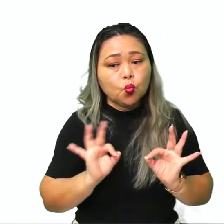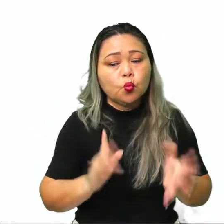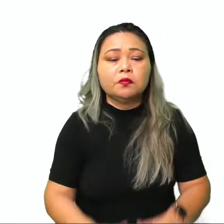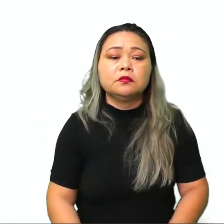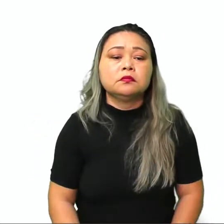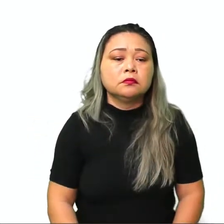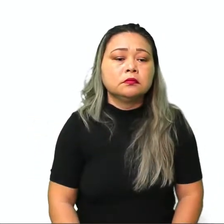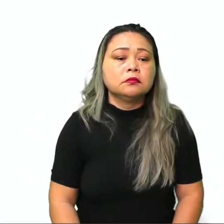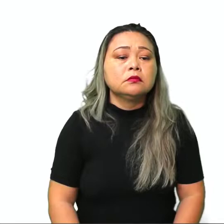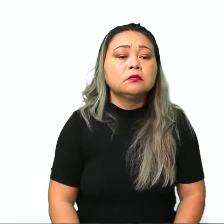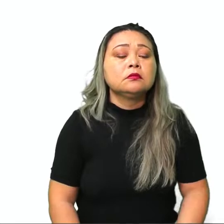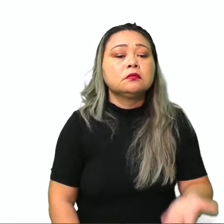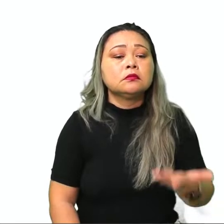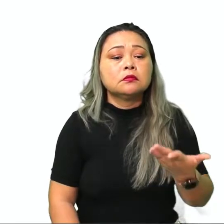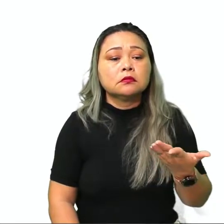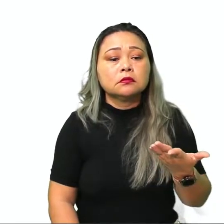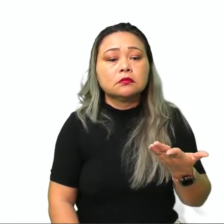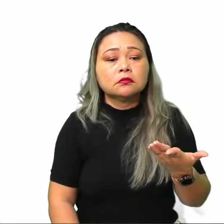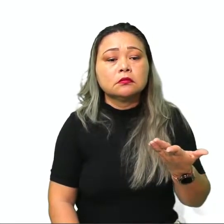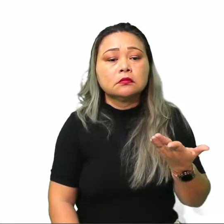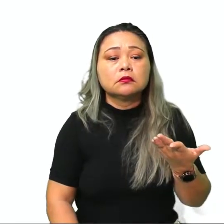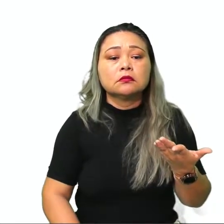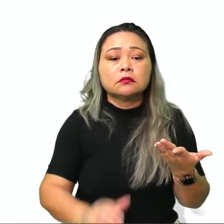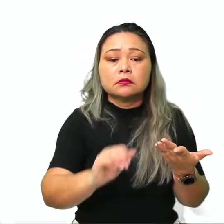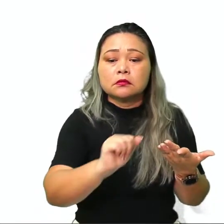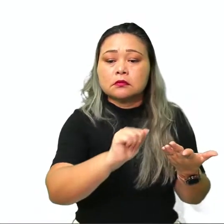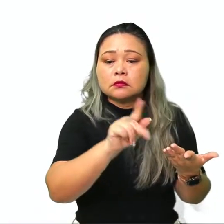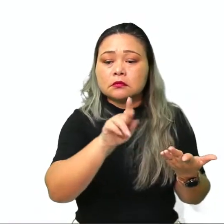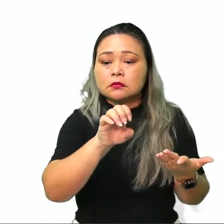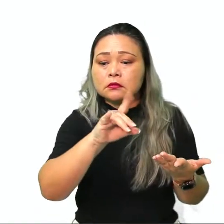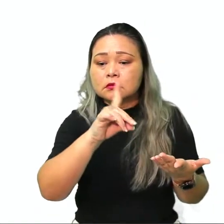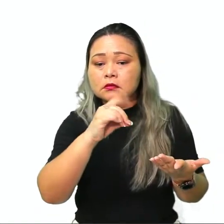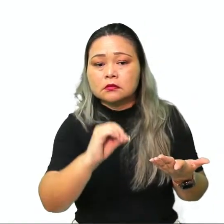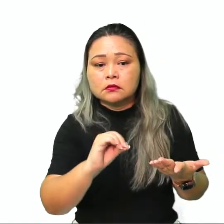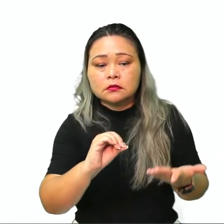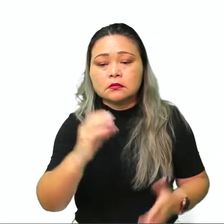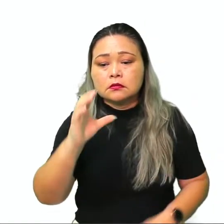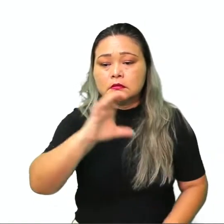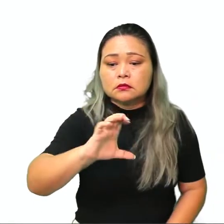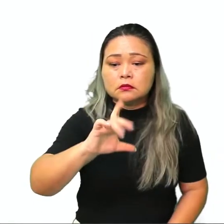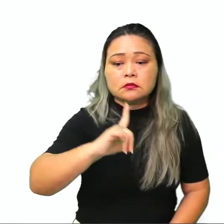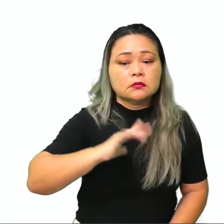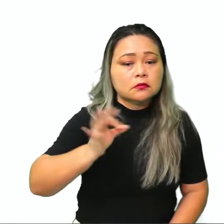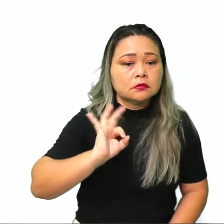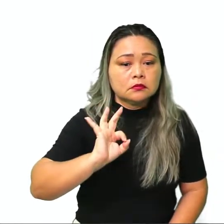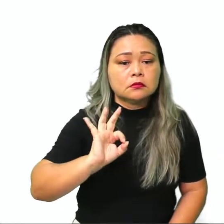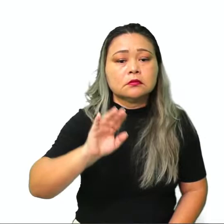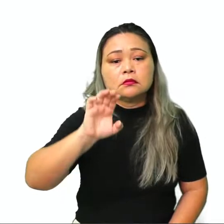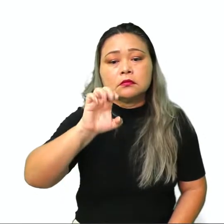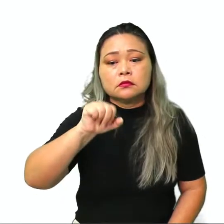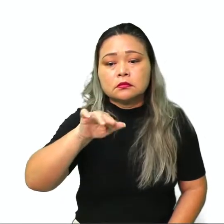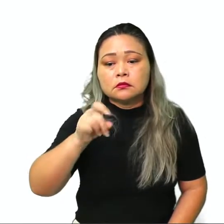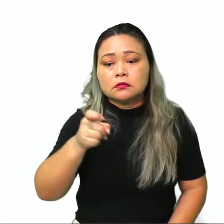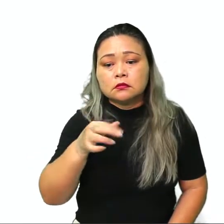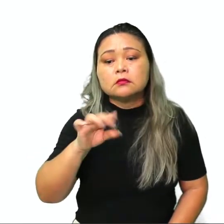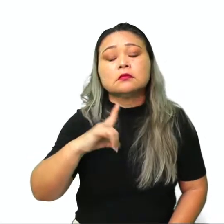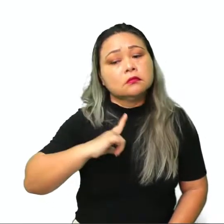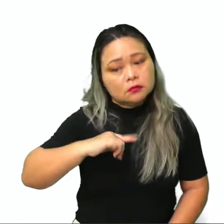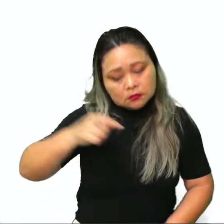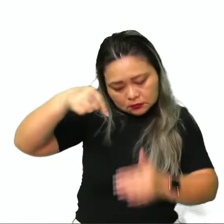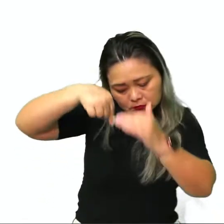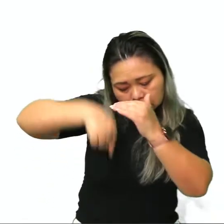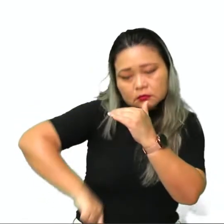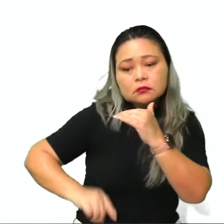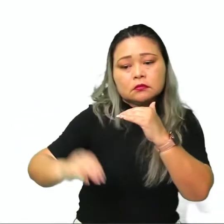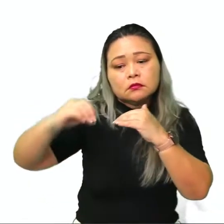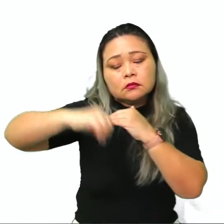existia no início, tá? Aldeído e carbono também não estavam presentes ali nesse momento. Enxofre, segundo a hipótese autotrófica, estava lá no